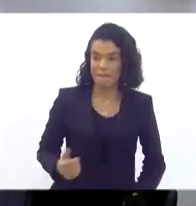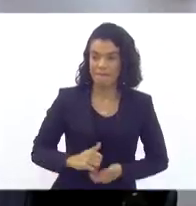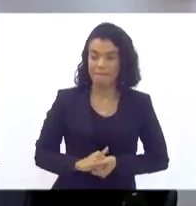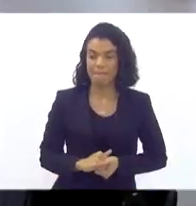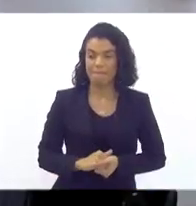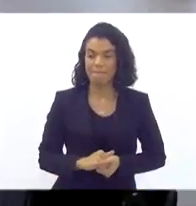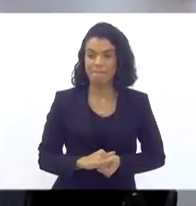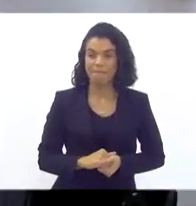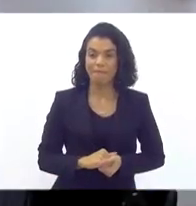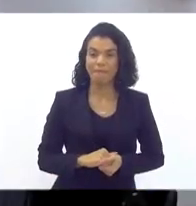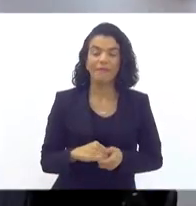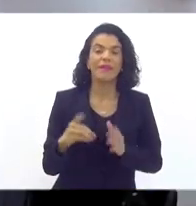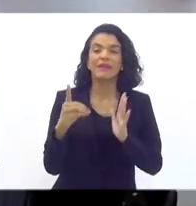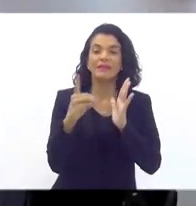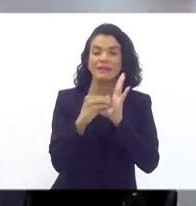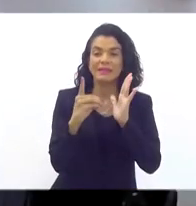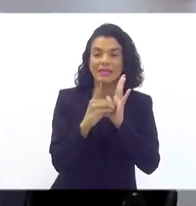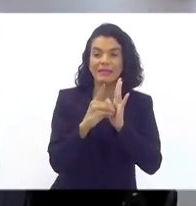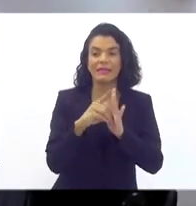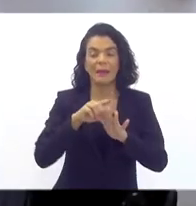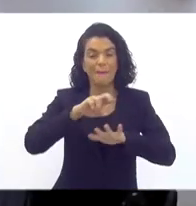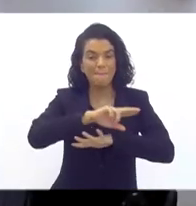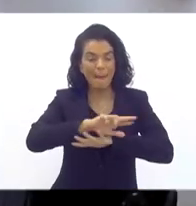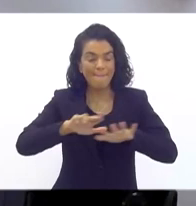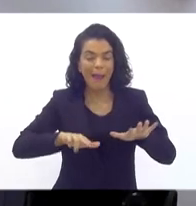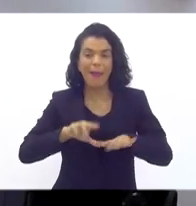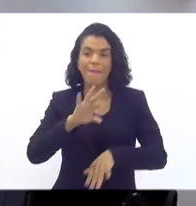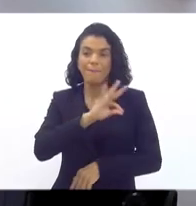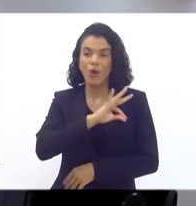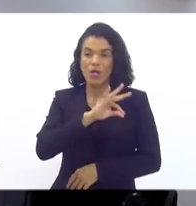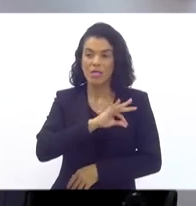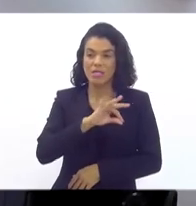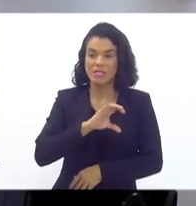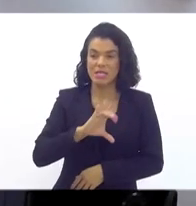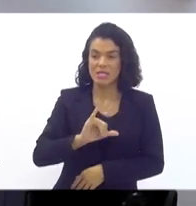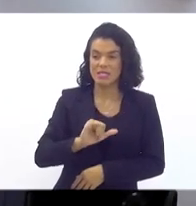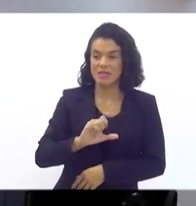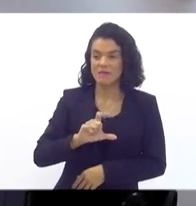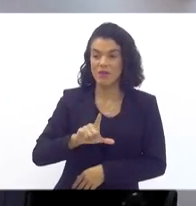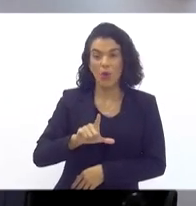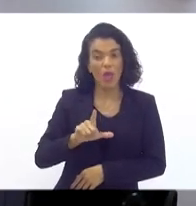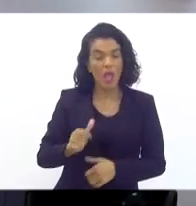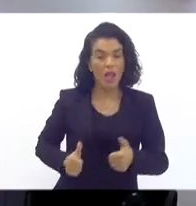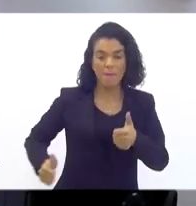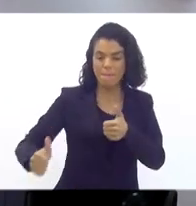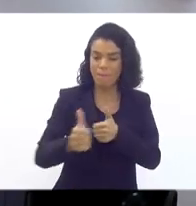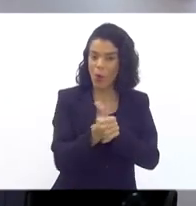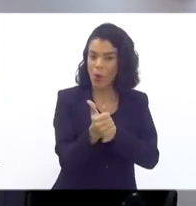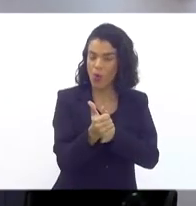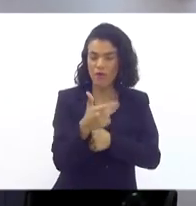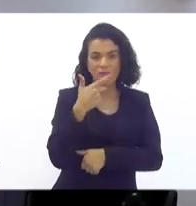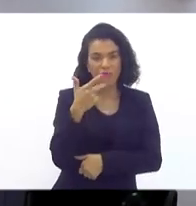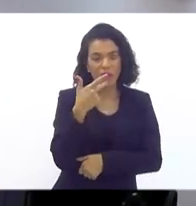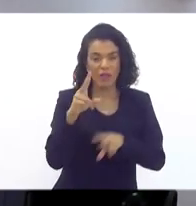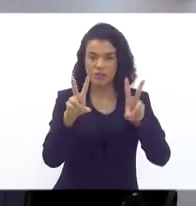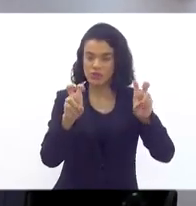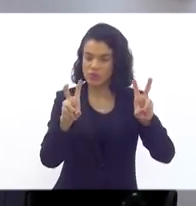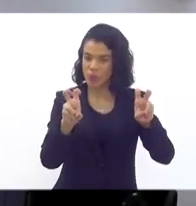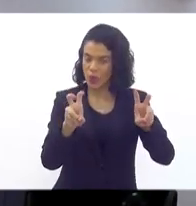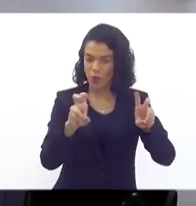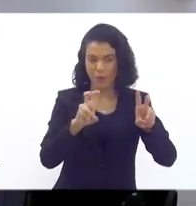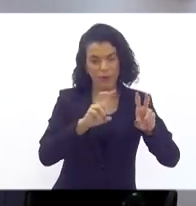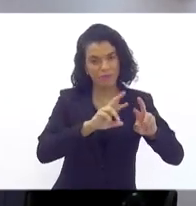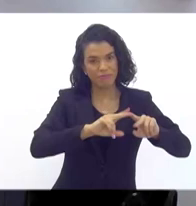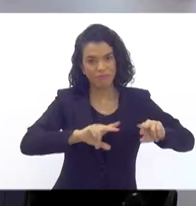dentro do Detran Polícia Militar Polícia Civil ele fala em nome do Governo do Estado ele fala sobre as operações ele